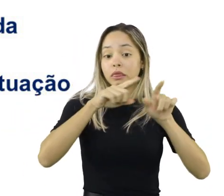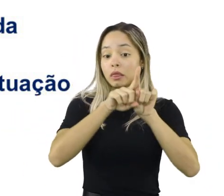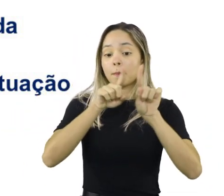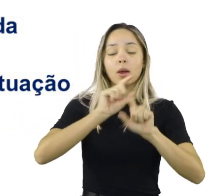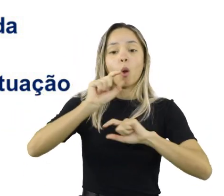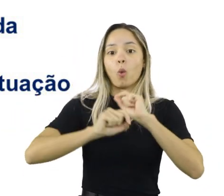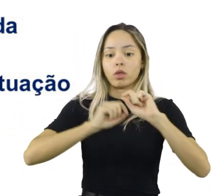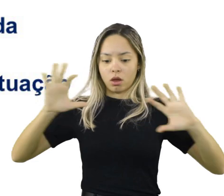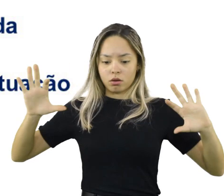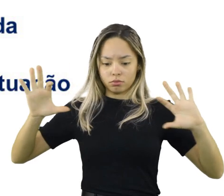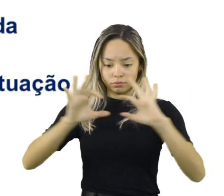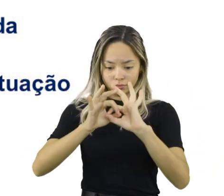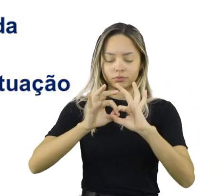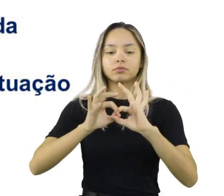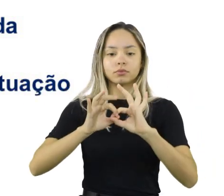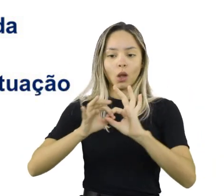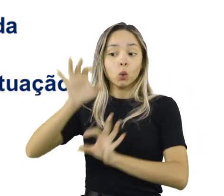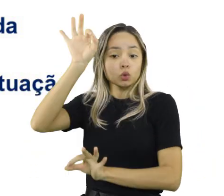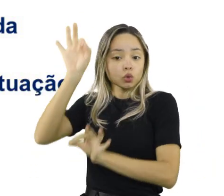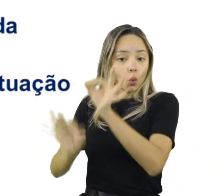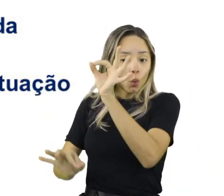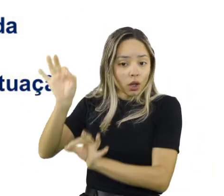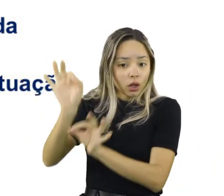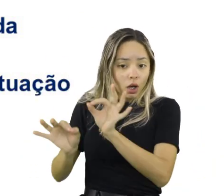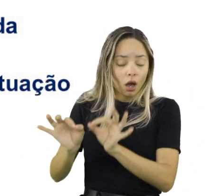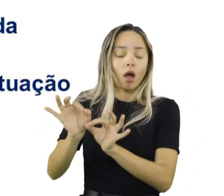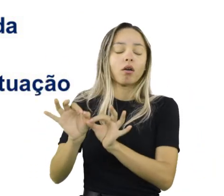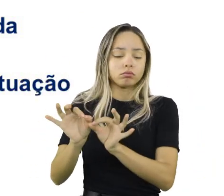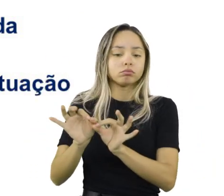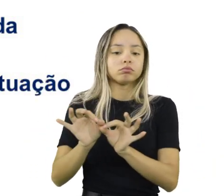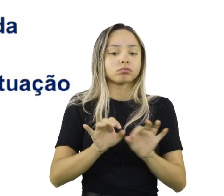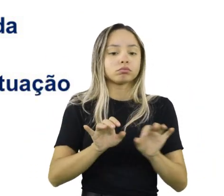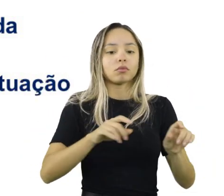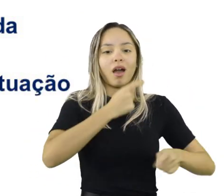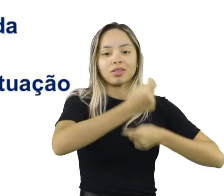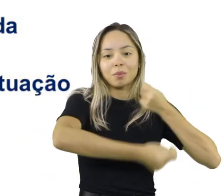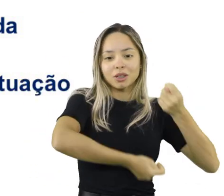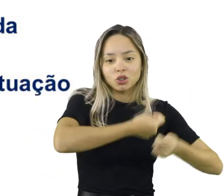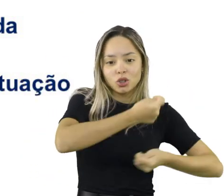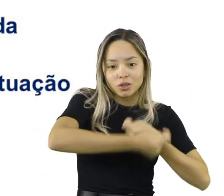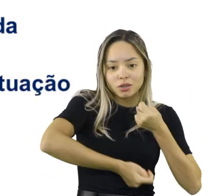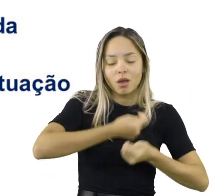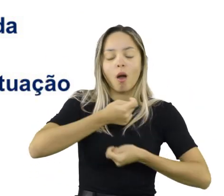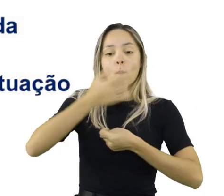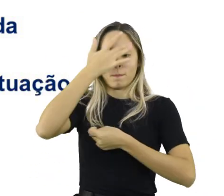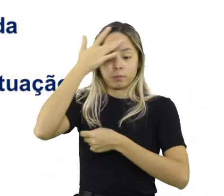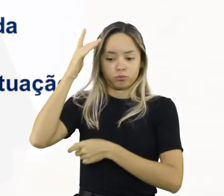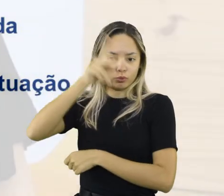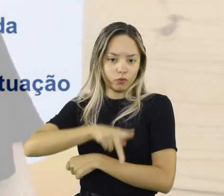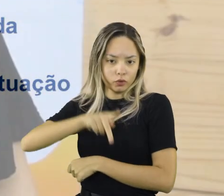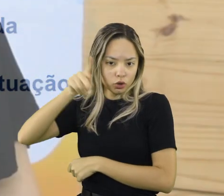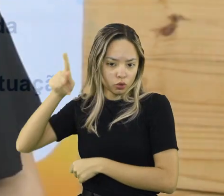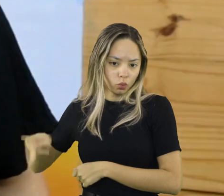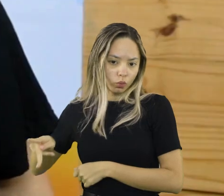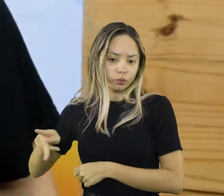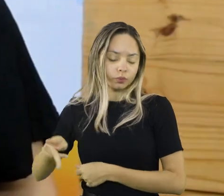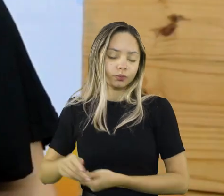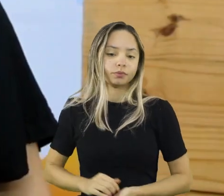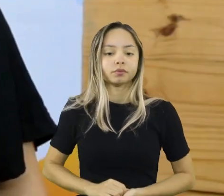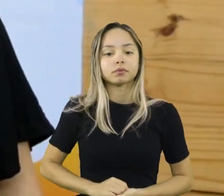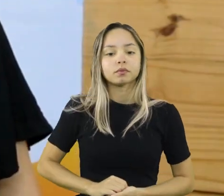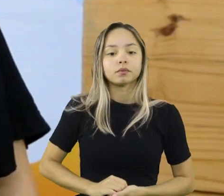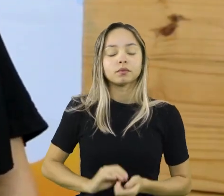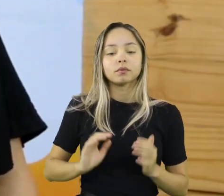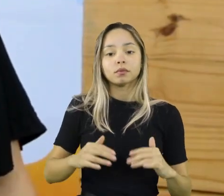jurídica entre o pessoal do Magistério Público e a administração pública direta. E aí